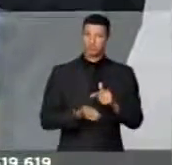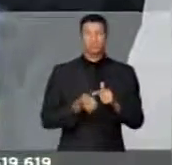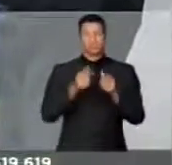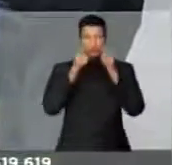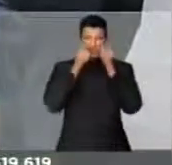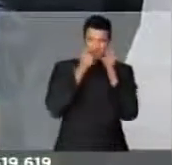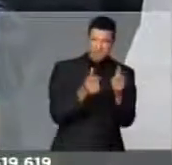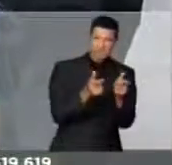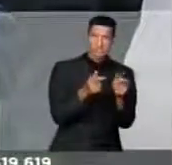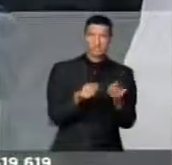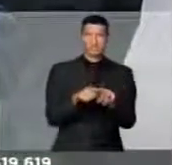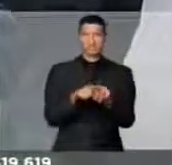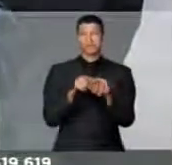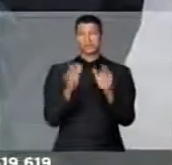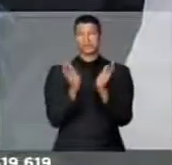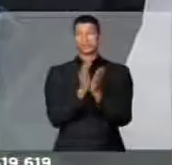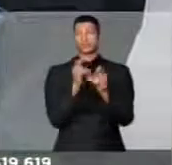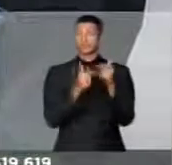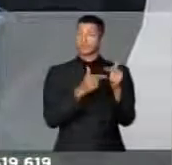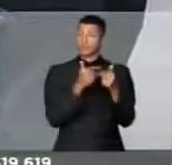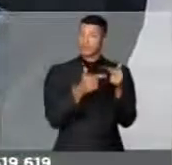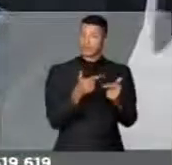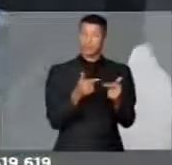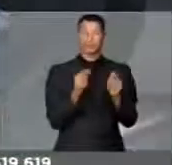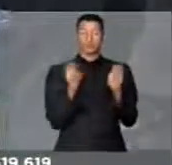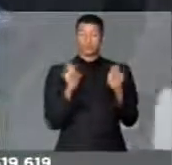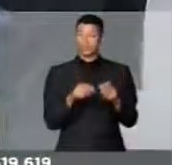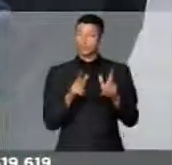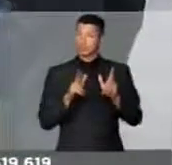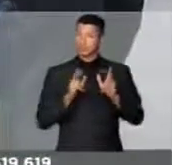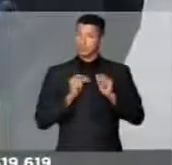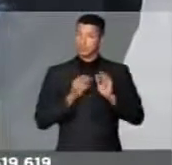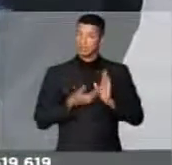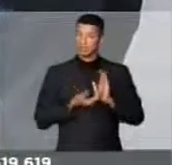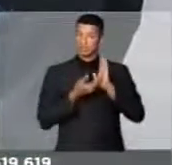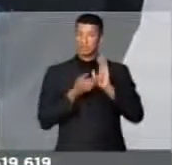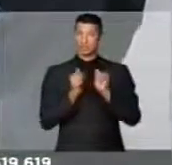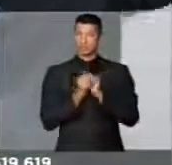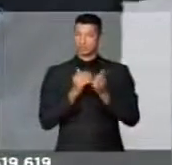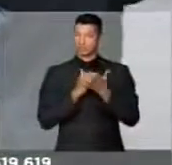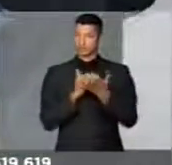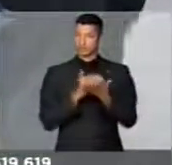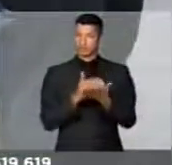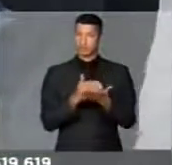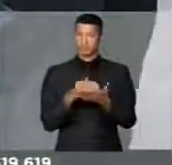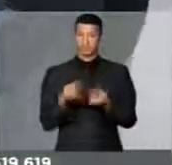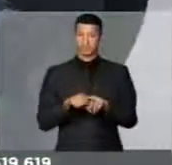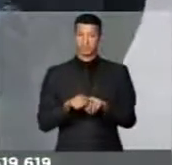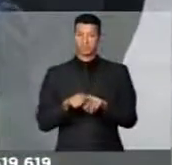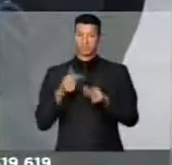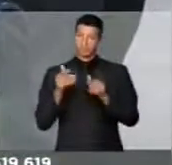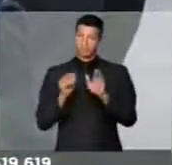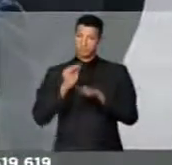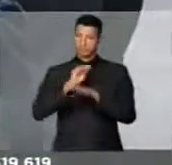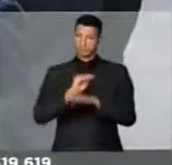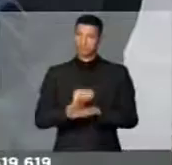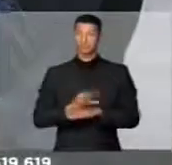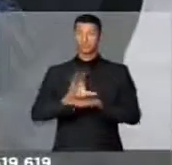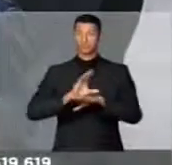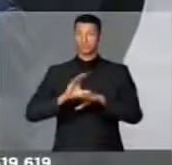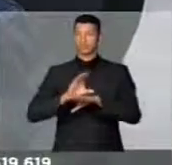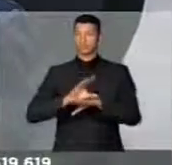interesses inclusive da classe trabalhadora deve merecer desta casa com esta iniciativa e é em tratamento constitucional